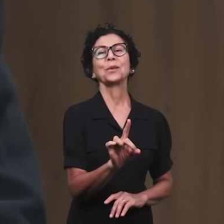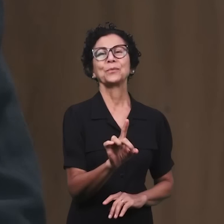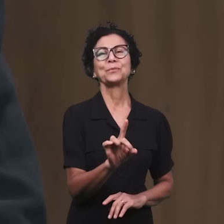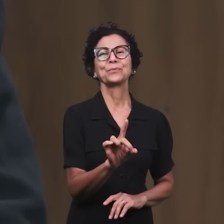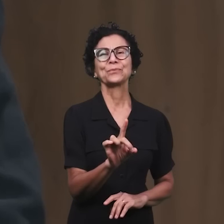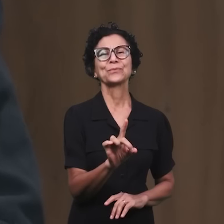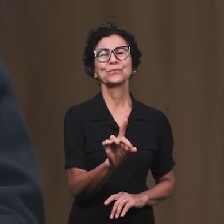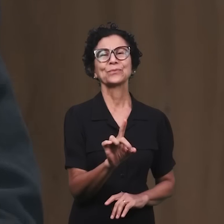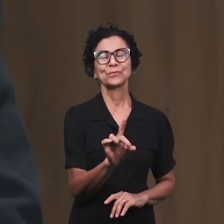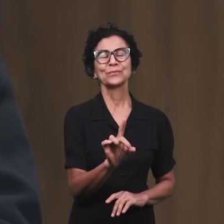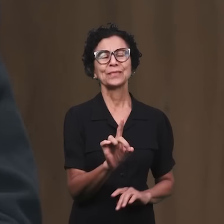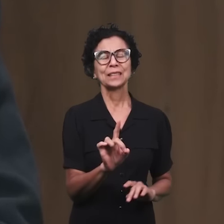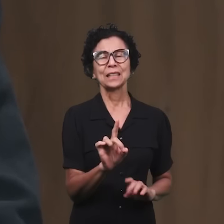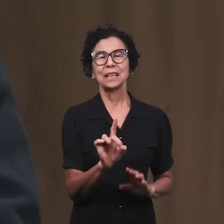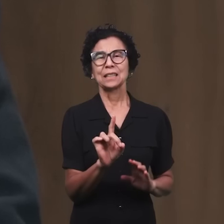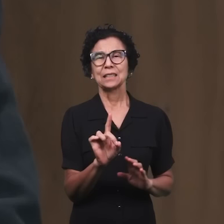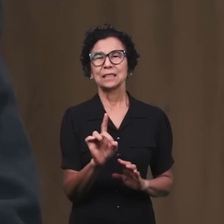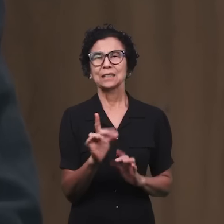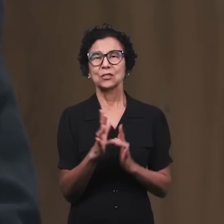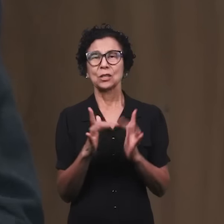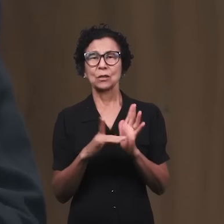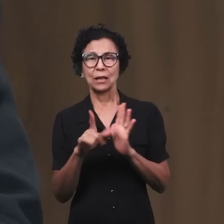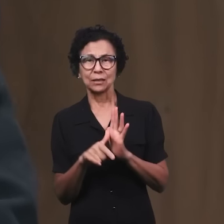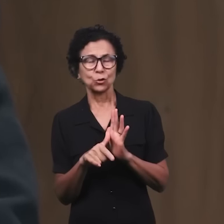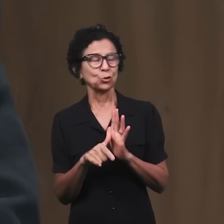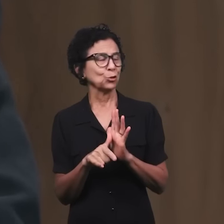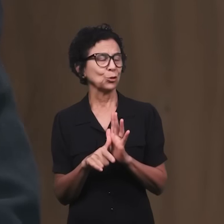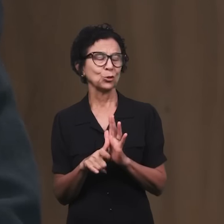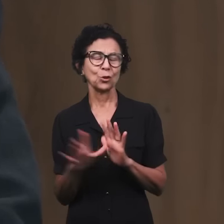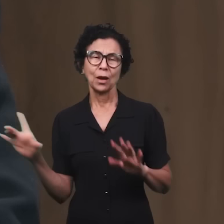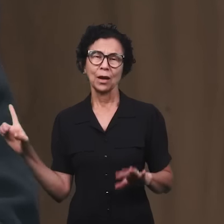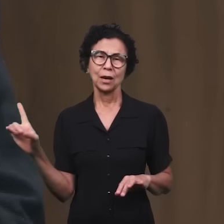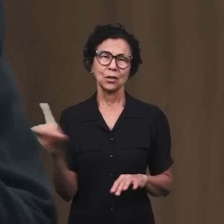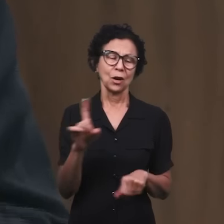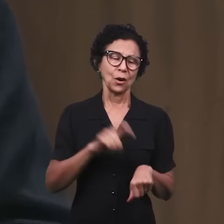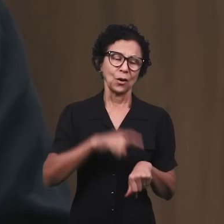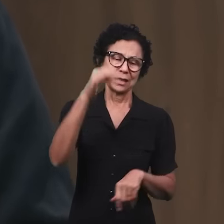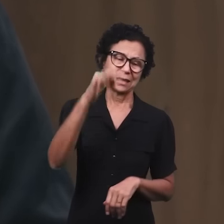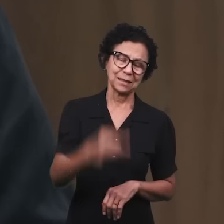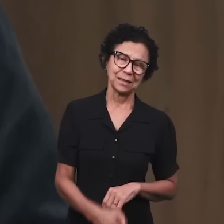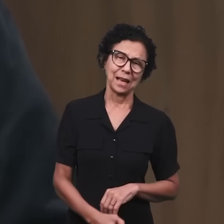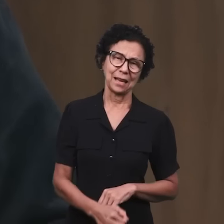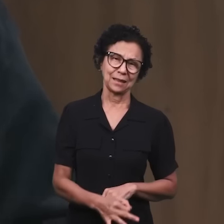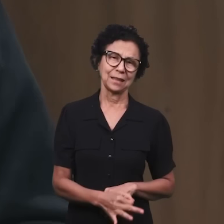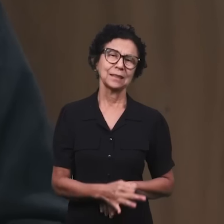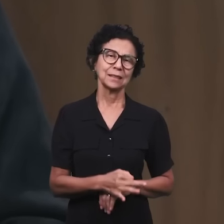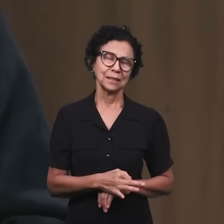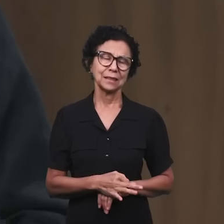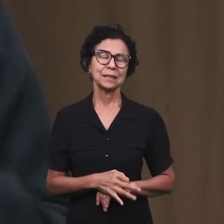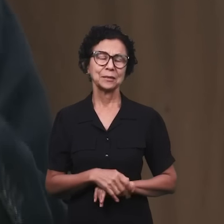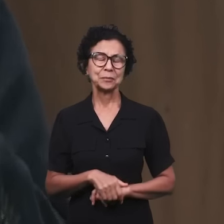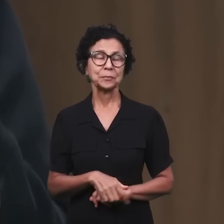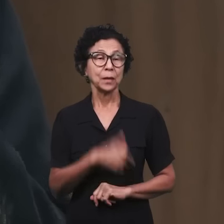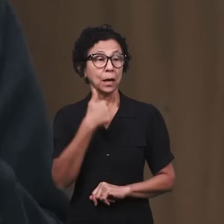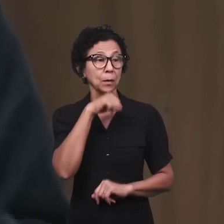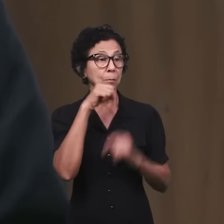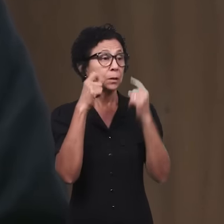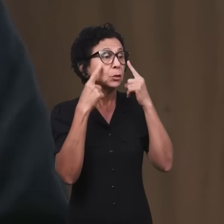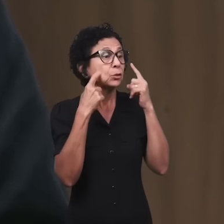não se atrasa e Ele sempre vai ao encontro dos necessitados, de uma mãe que está chorando. Glória a Deus. E a palavra fala que Jesus